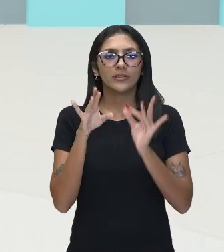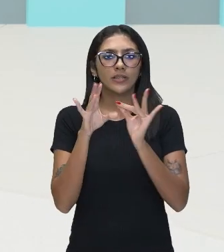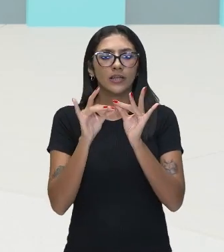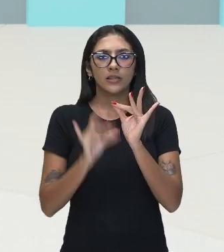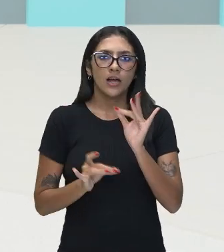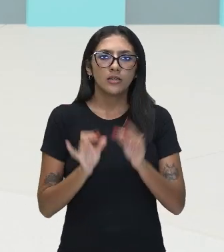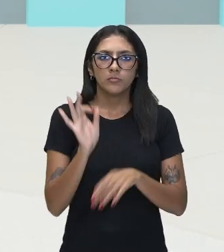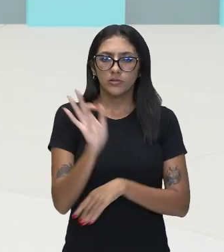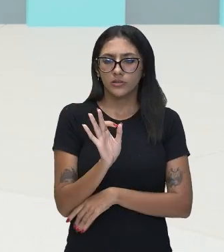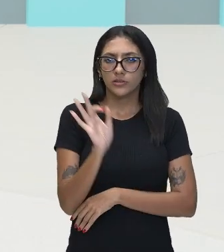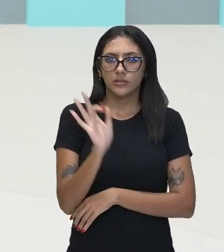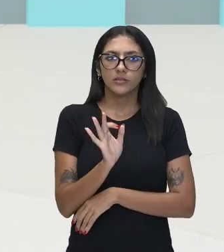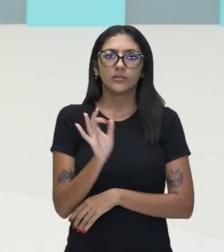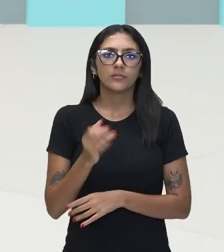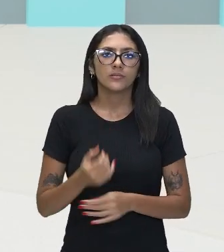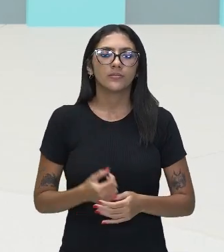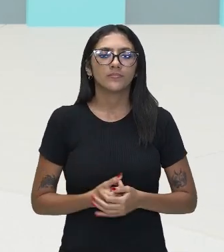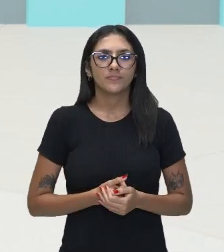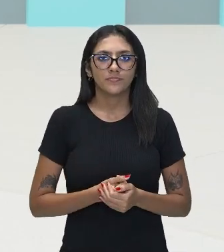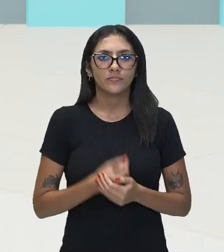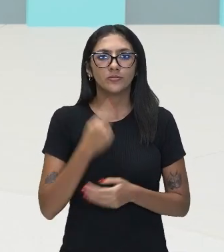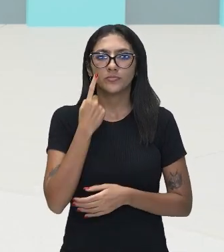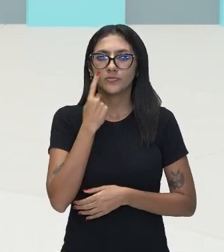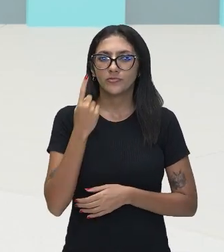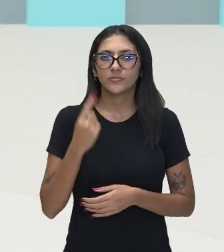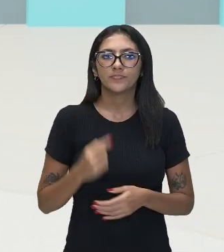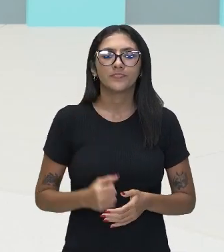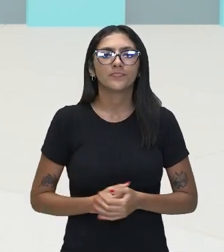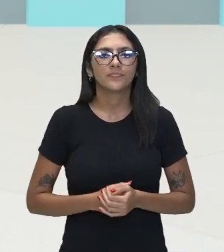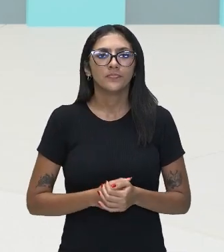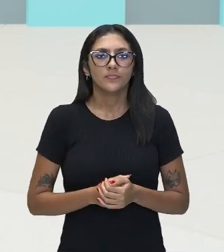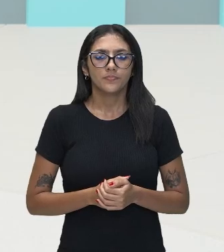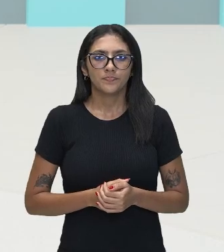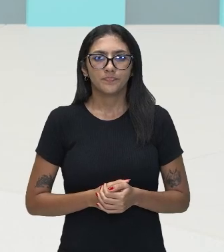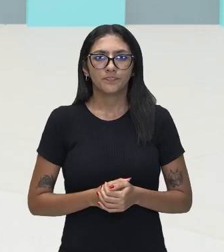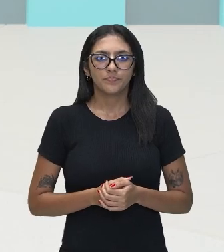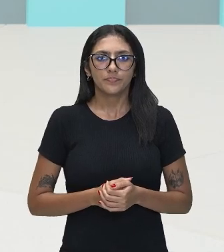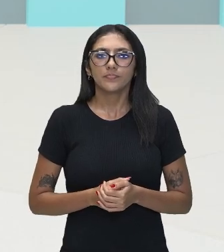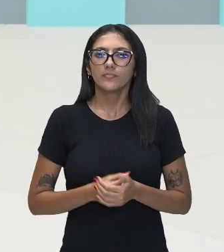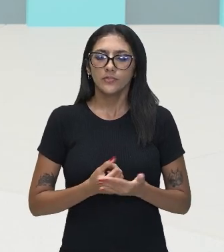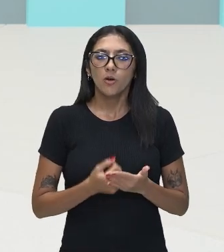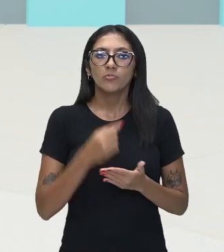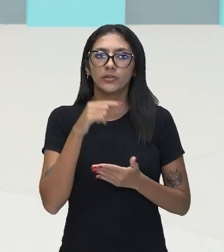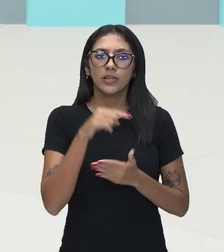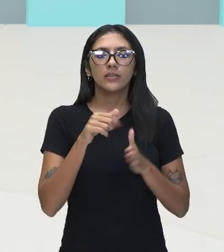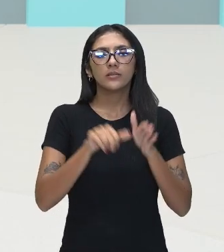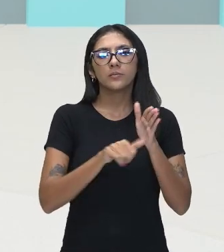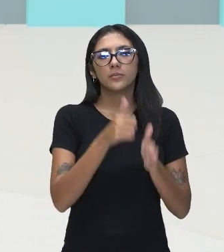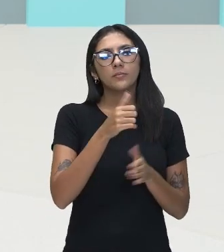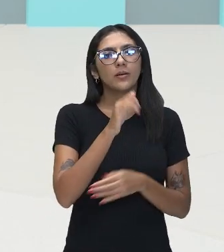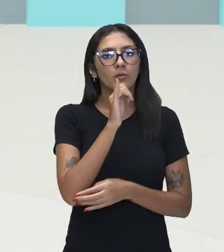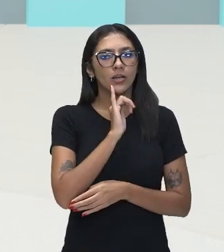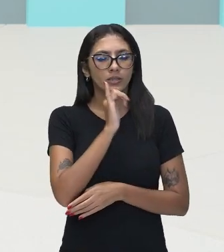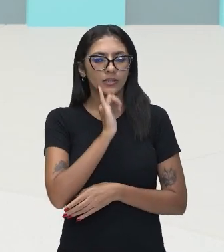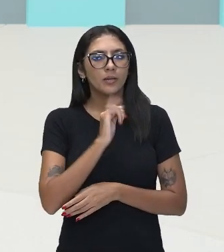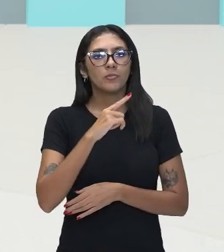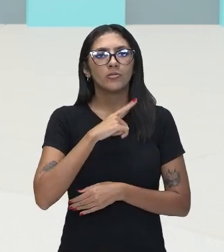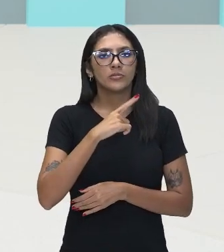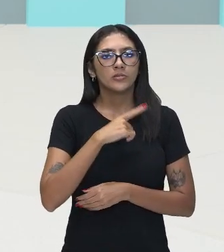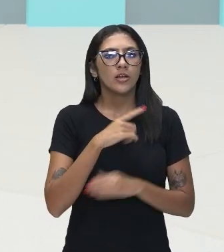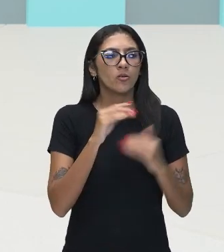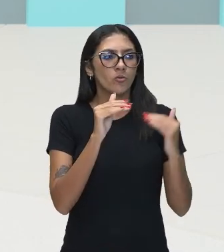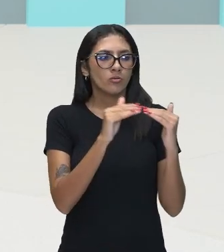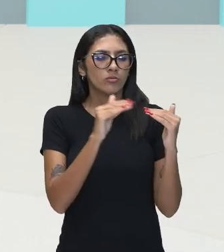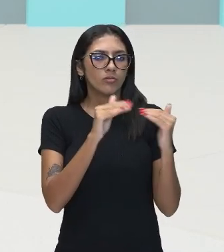porcentagem, certo? Veja aí. Então, nesse primeiro caso, o verbo vai concordar com